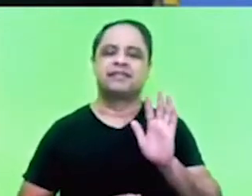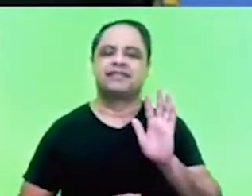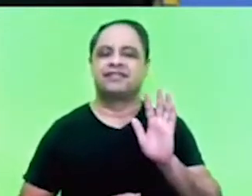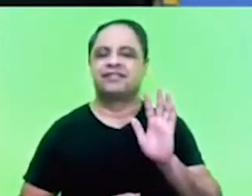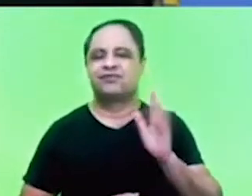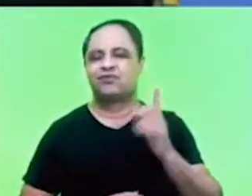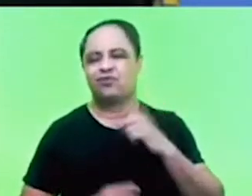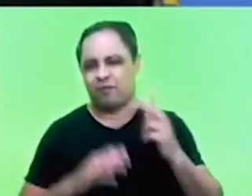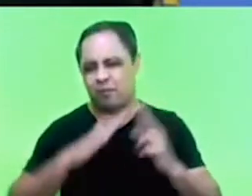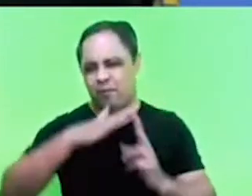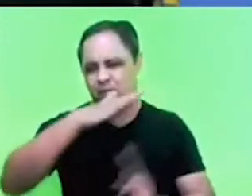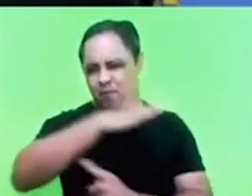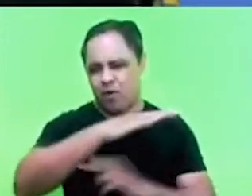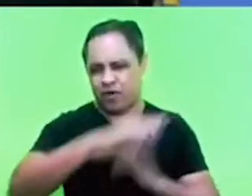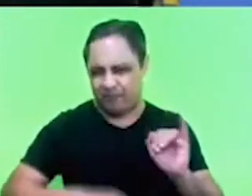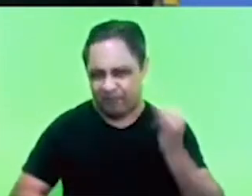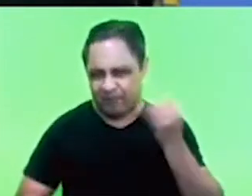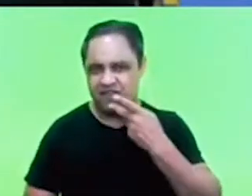ponte aqui, falando em pontes.